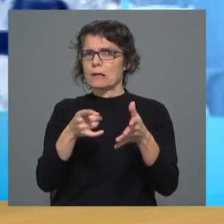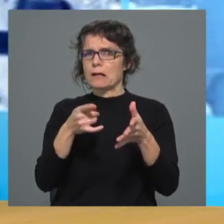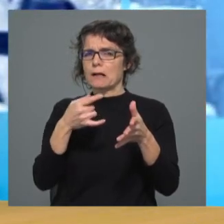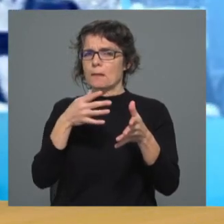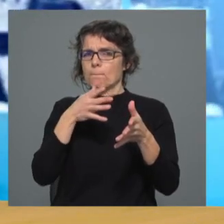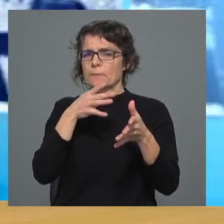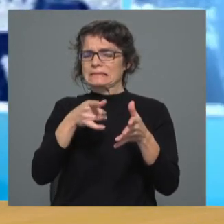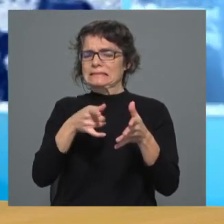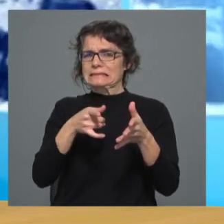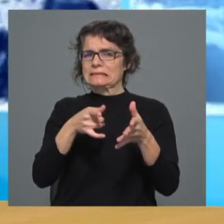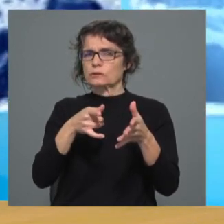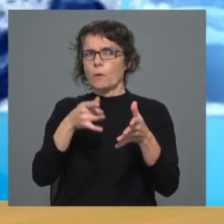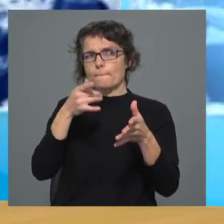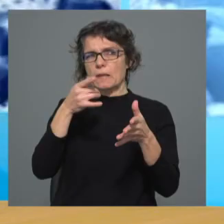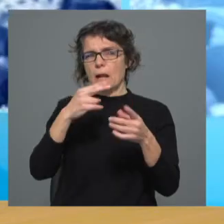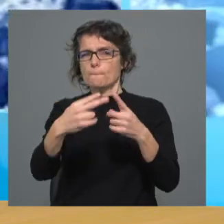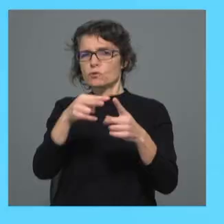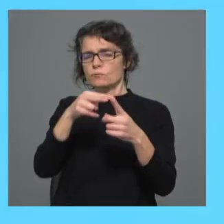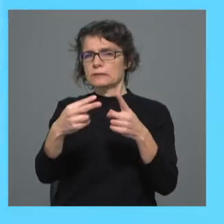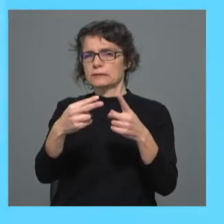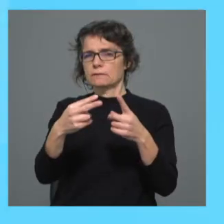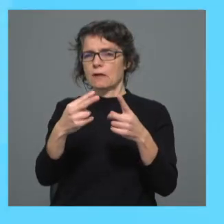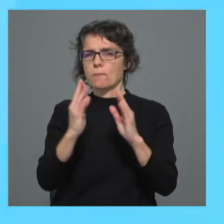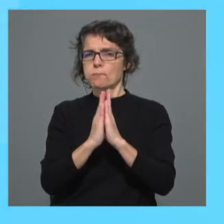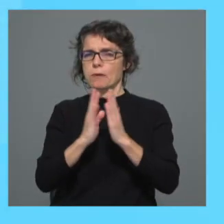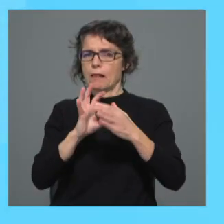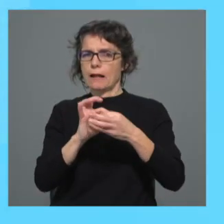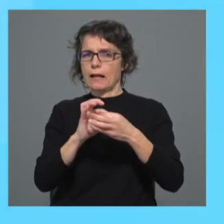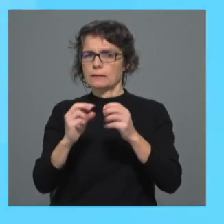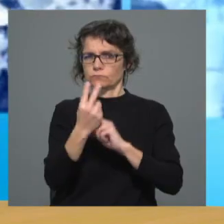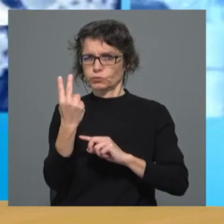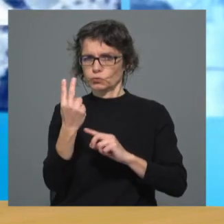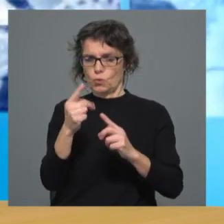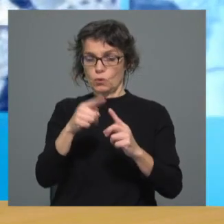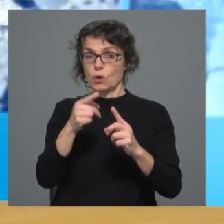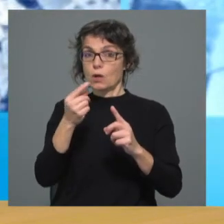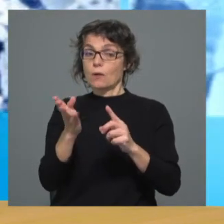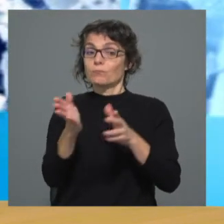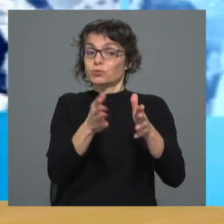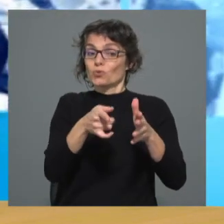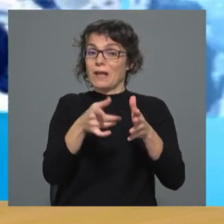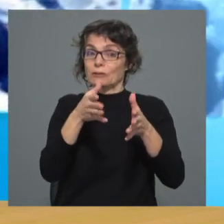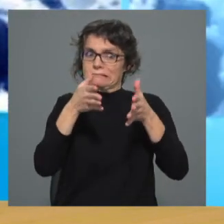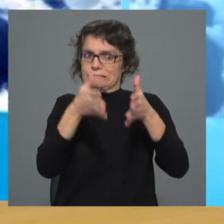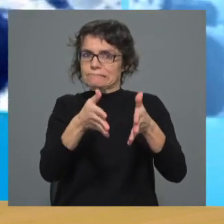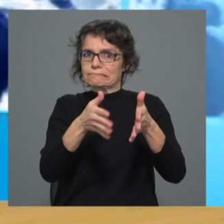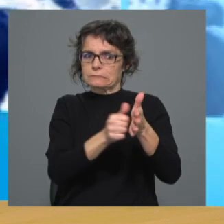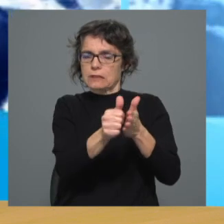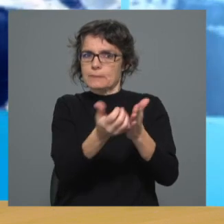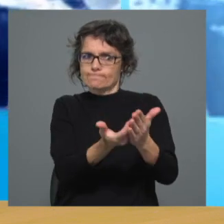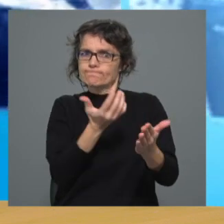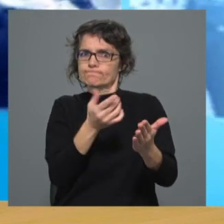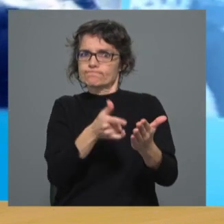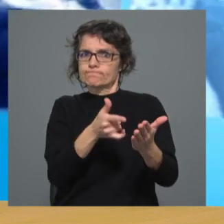mentalidades ou por duas perspectivas religiosas. Uma que lhe dava muita centralidade, que era a perspectiva das